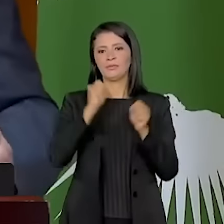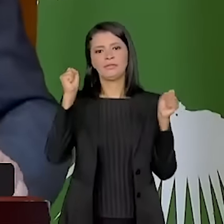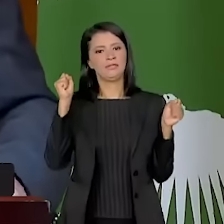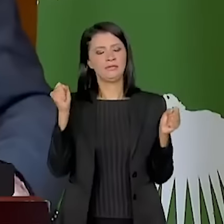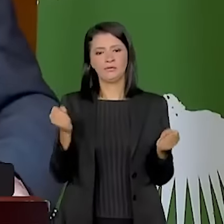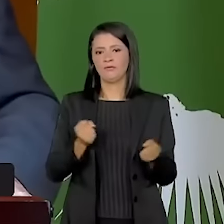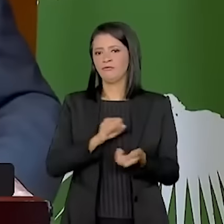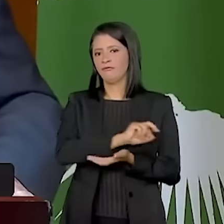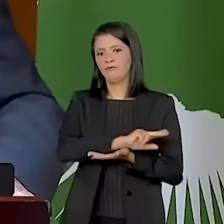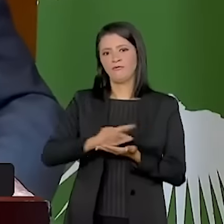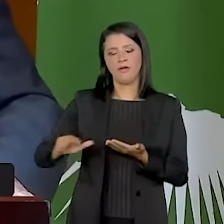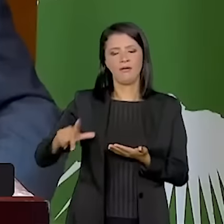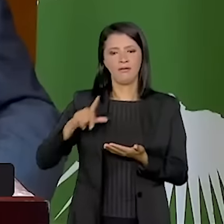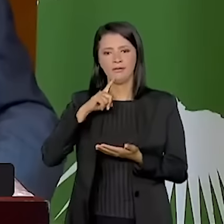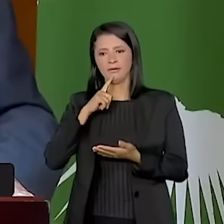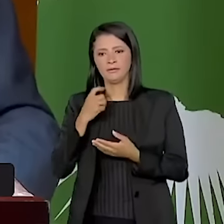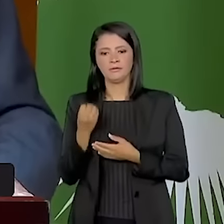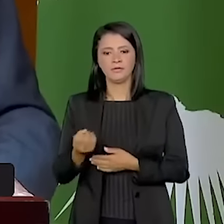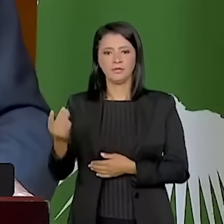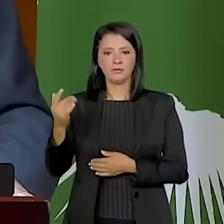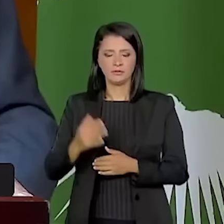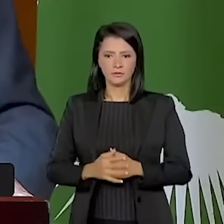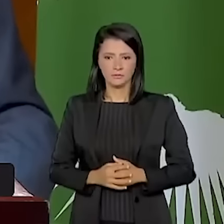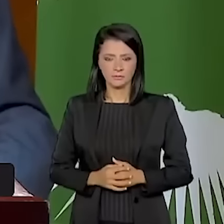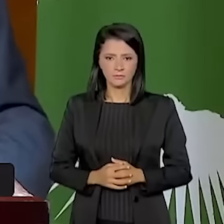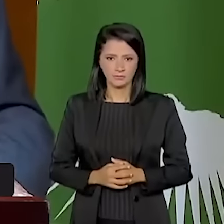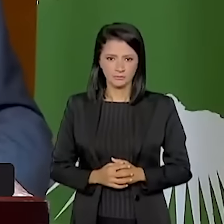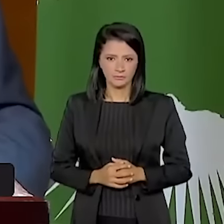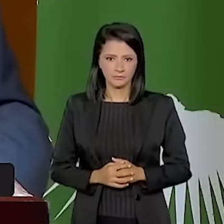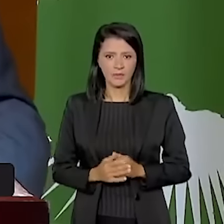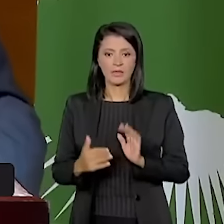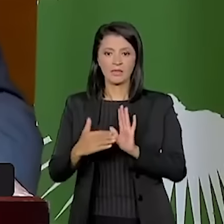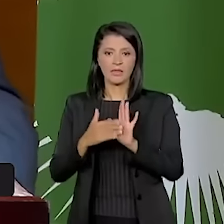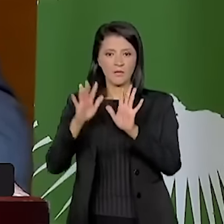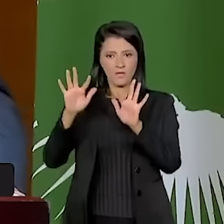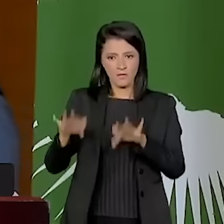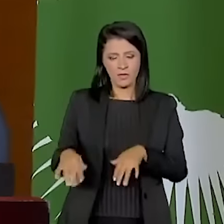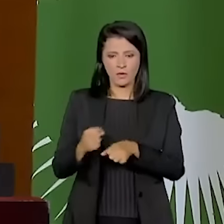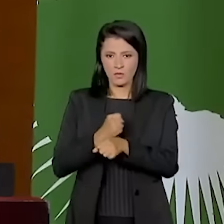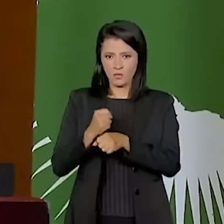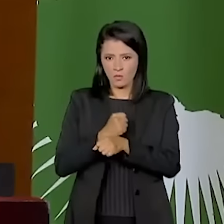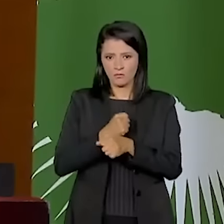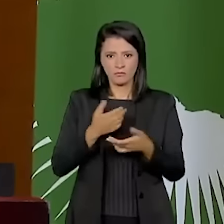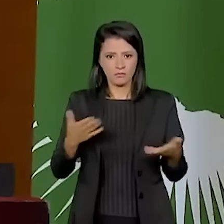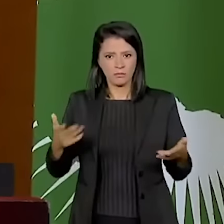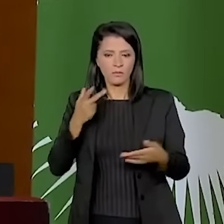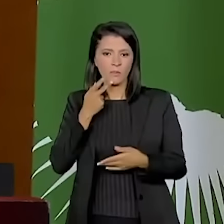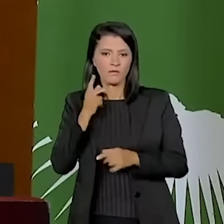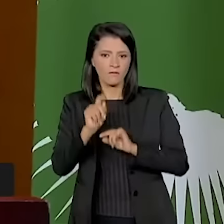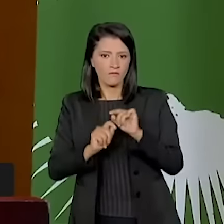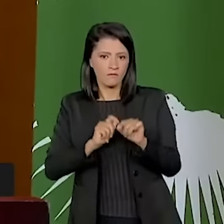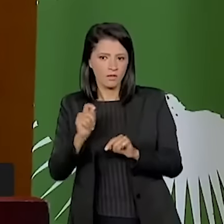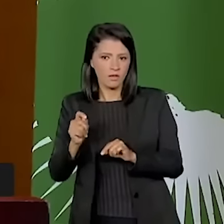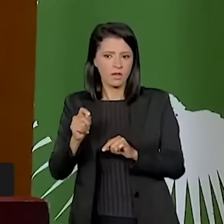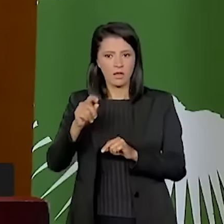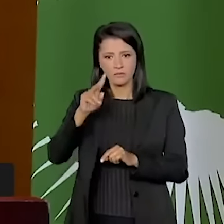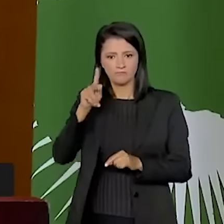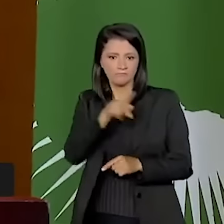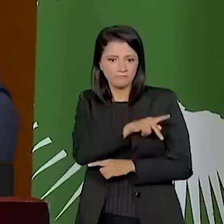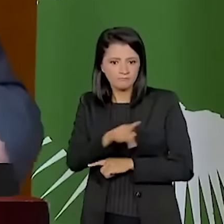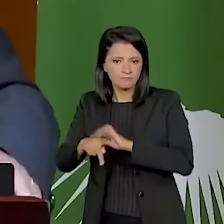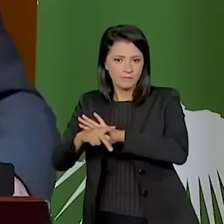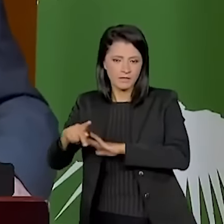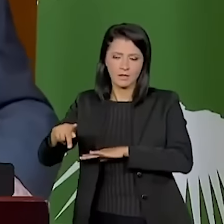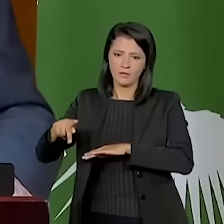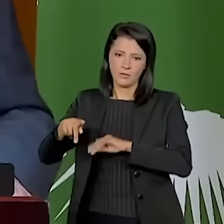fazer até o final do mandato. E para mim, falar com os presidentes